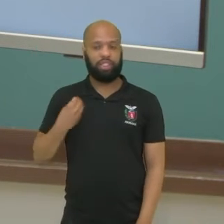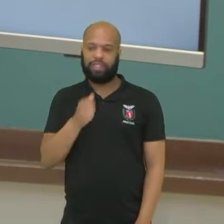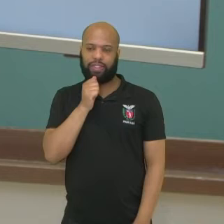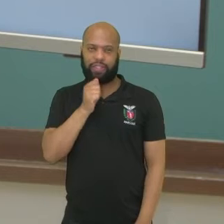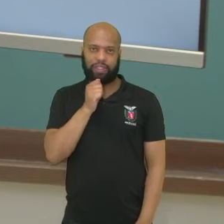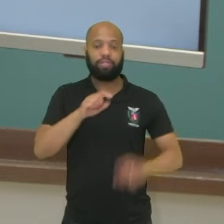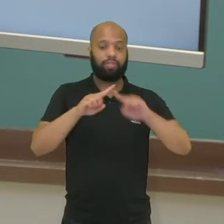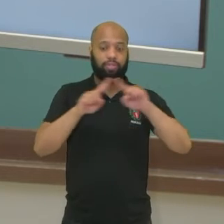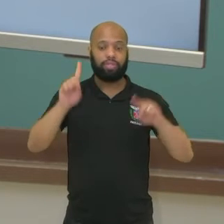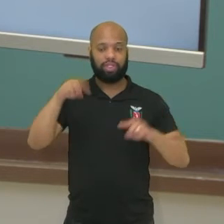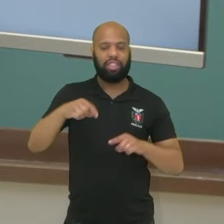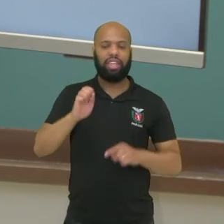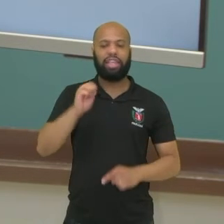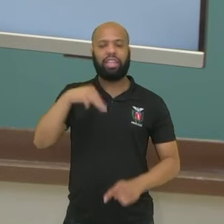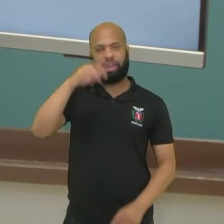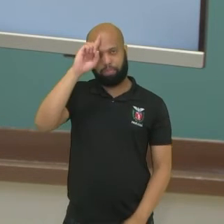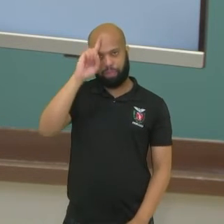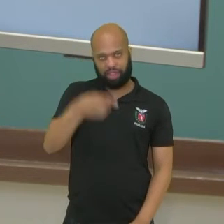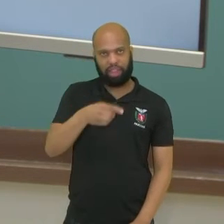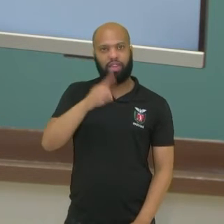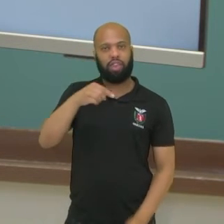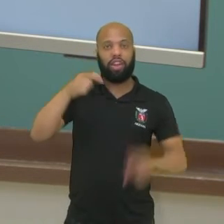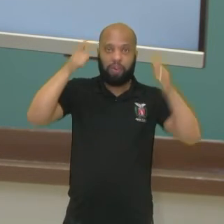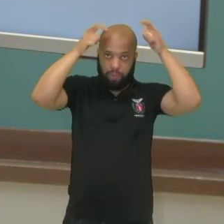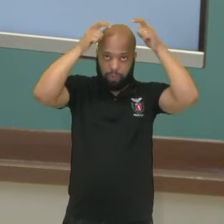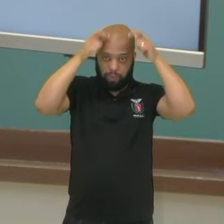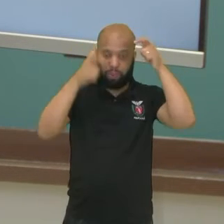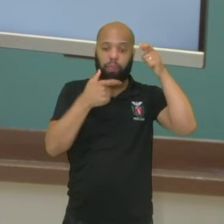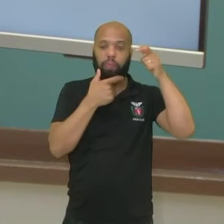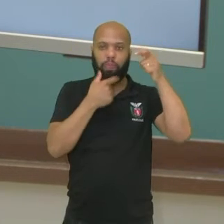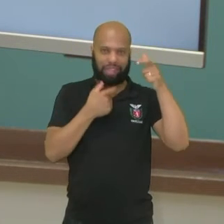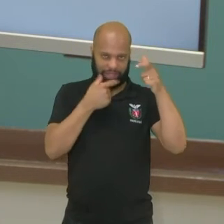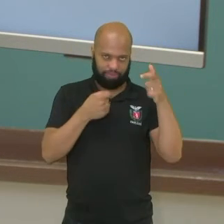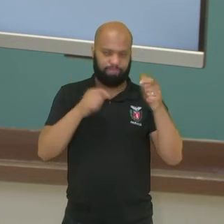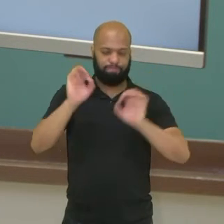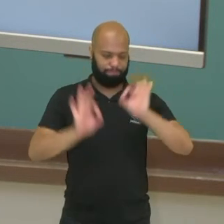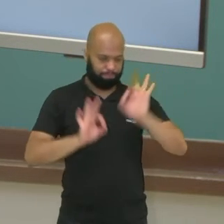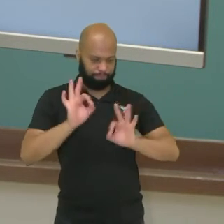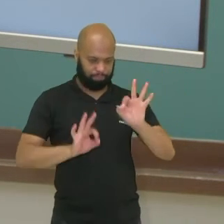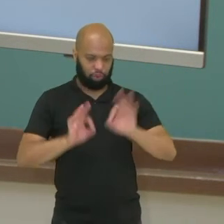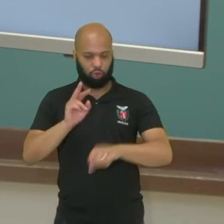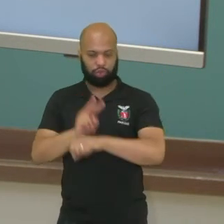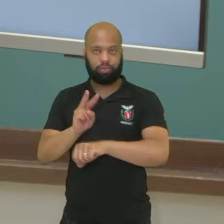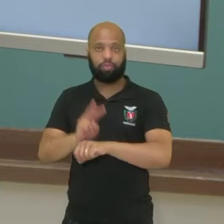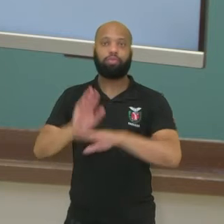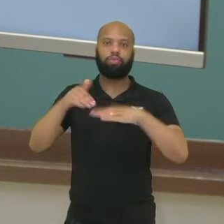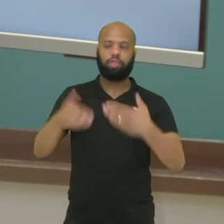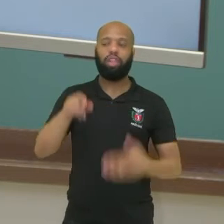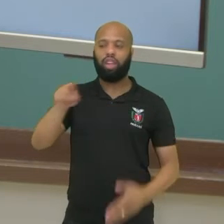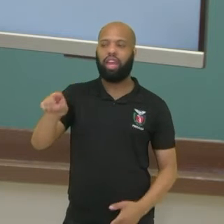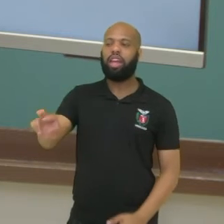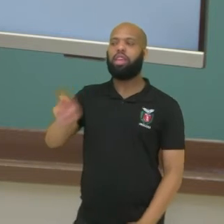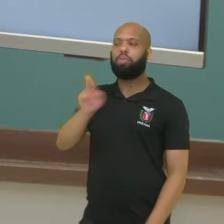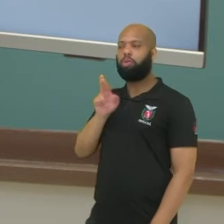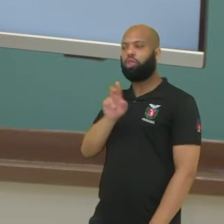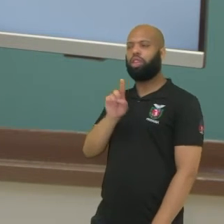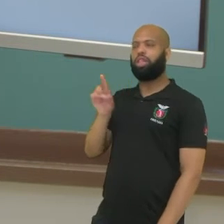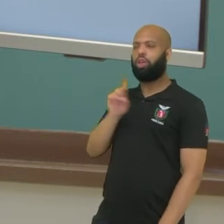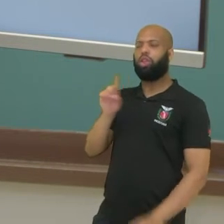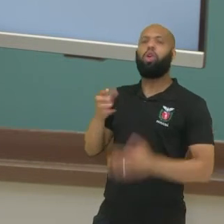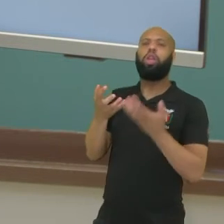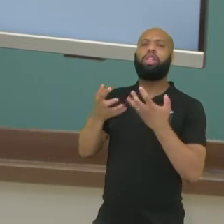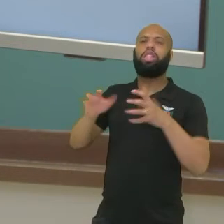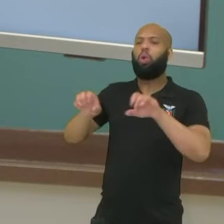fato, quem governava Portugal, ele era o príncipe regente. Então, diante das negativas de Dom João VI em romper